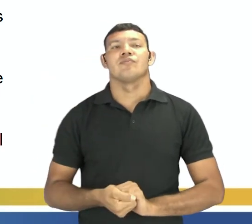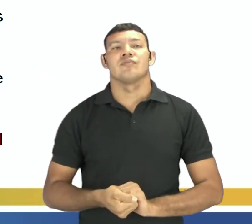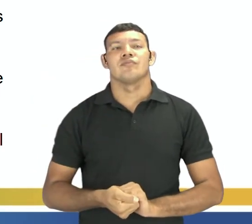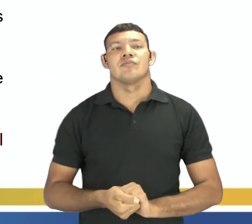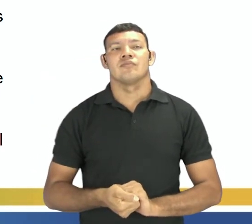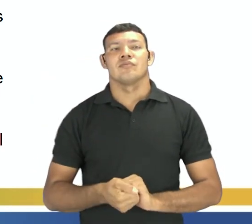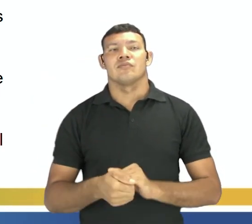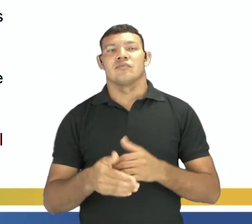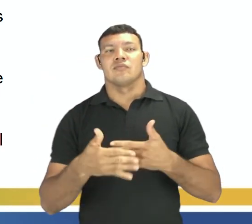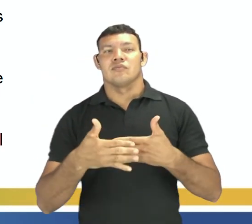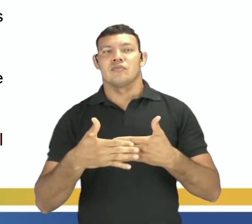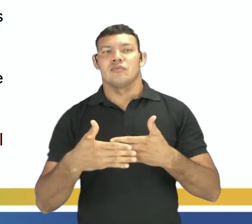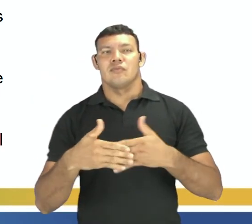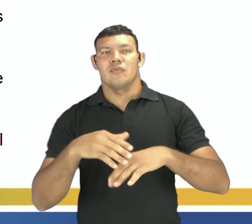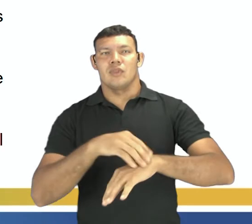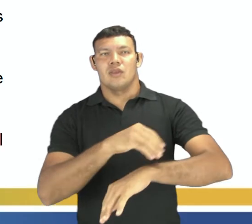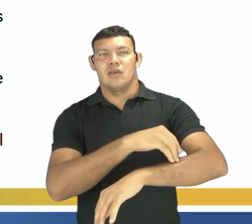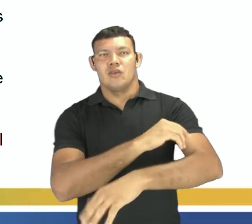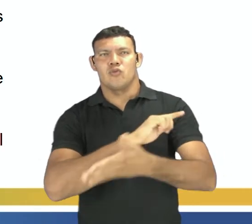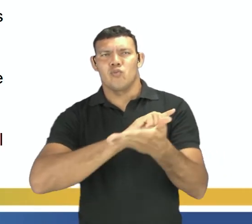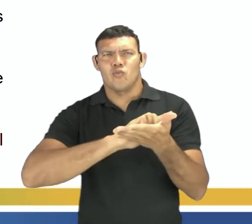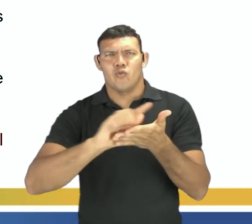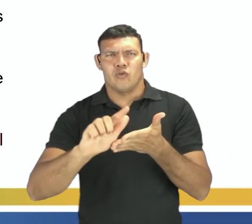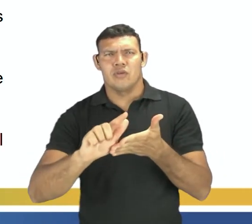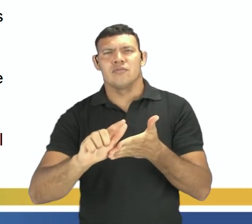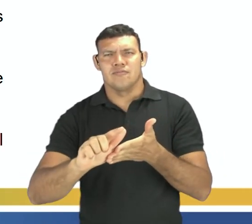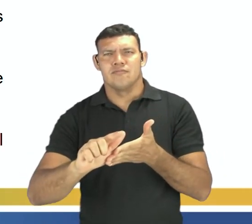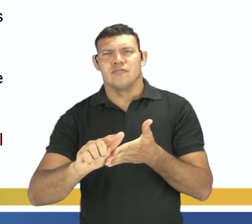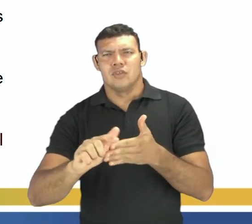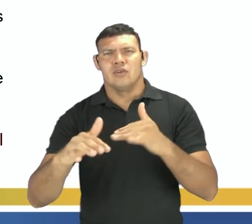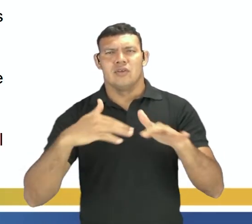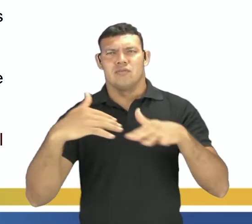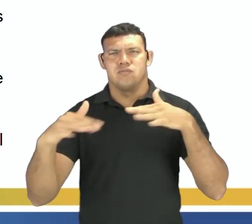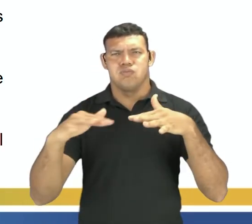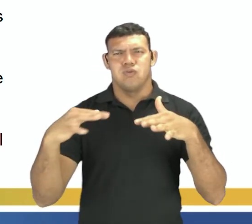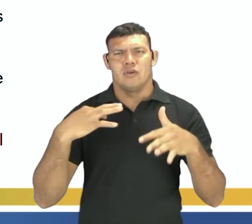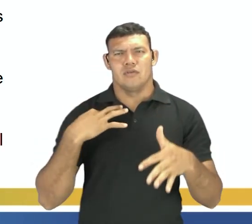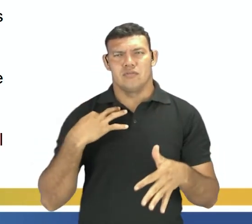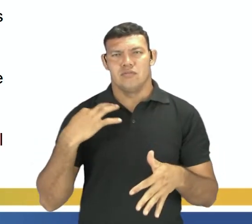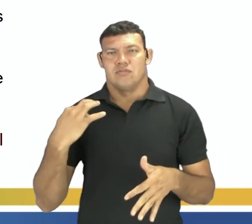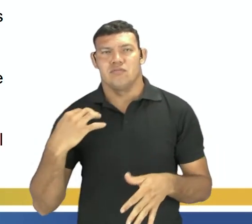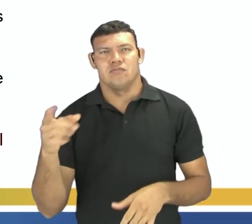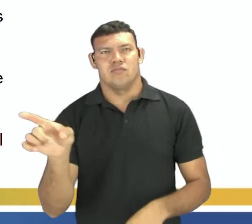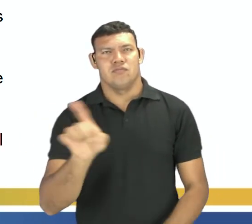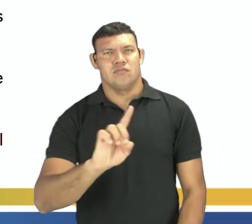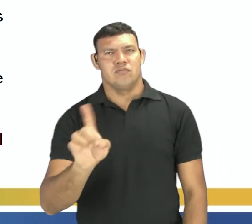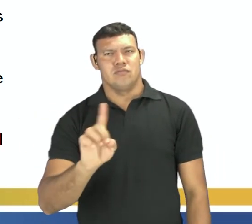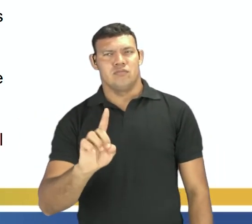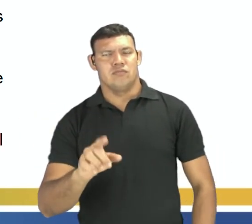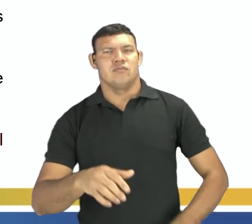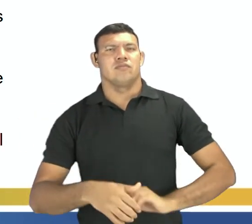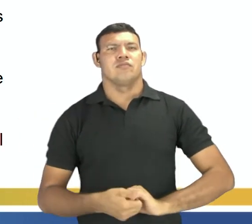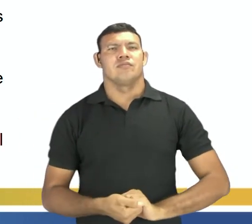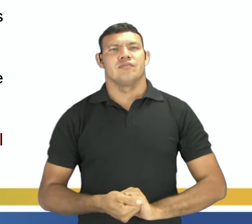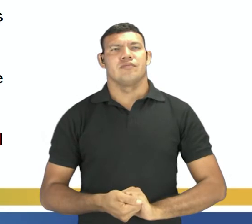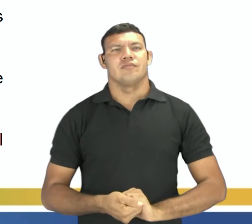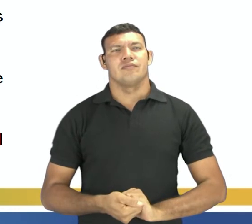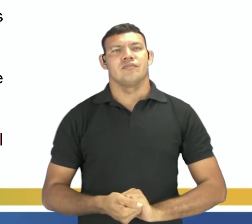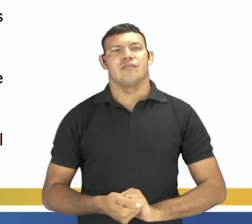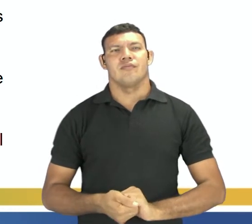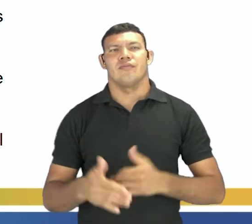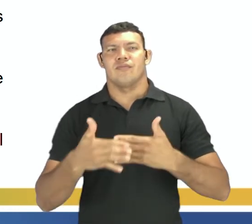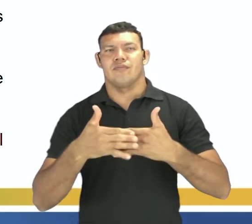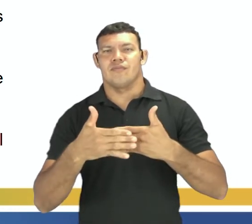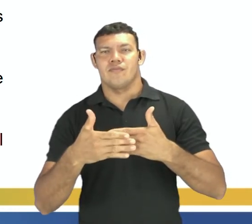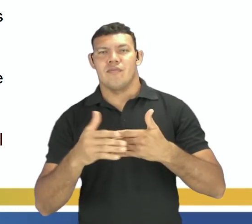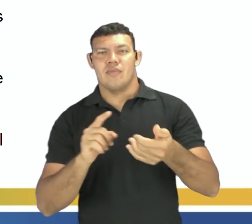O tecido muscular liso, ele se contrai involuntariamente. A próxima, o